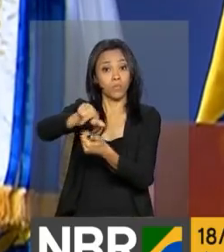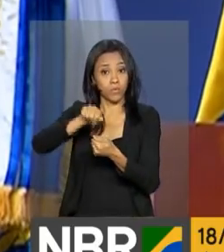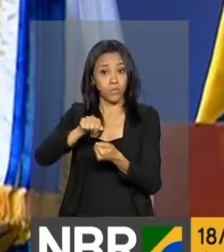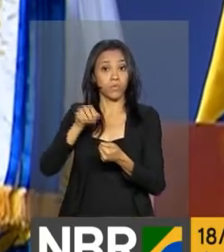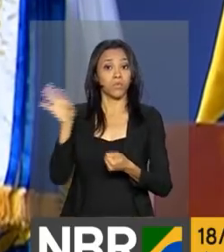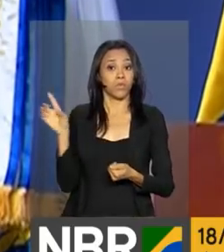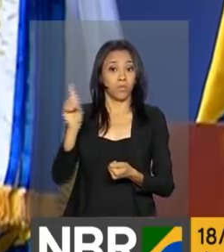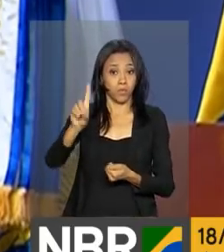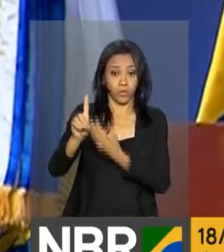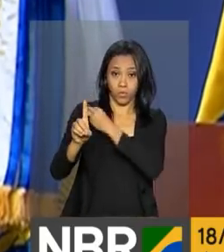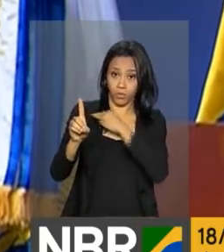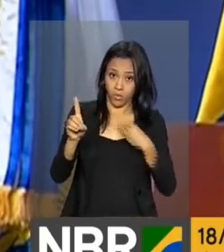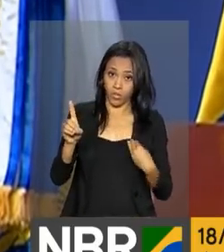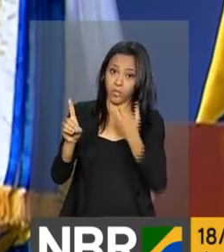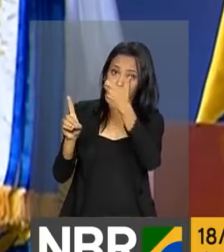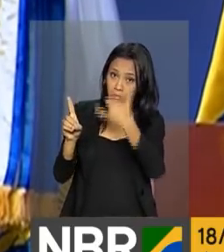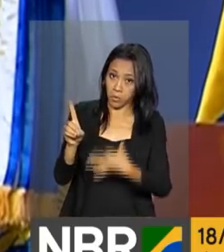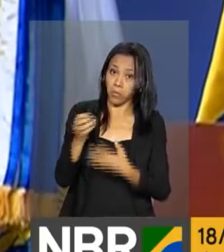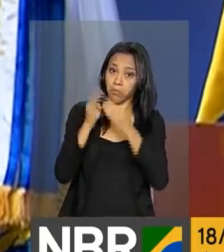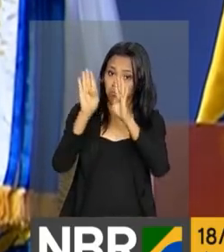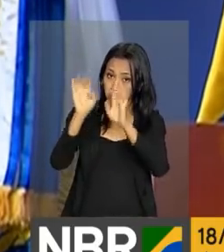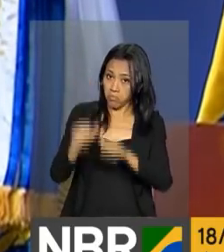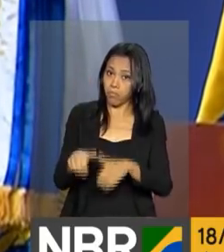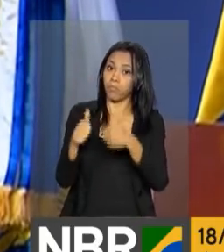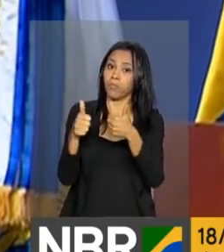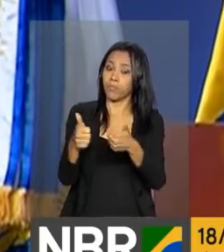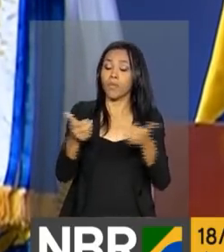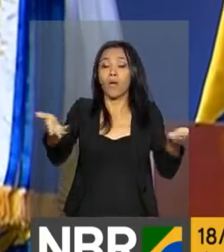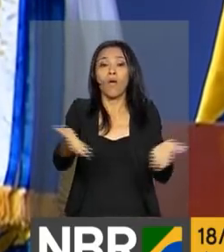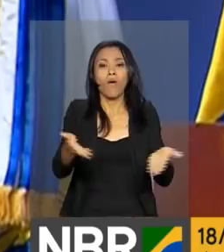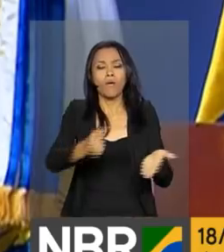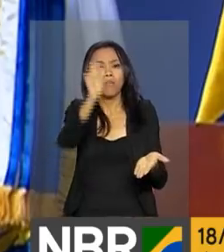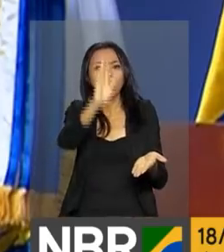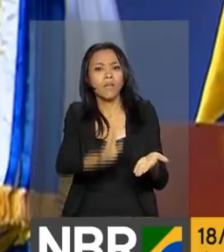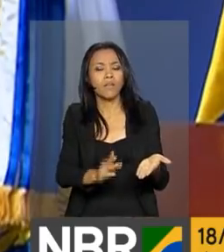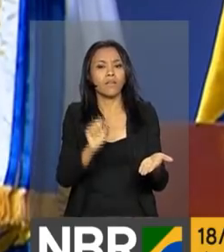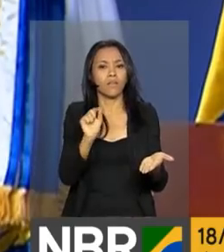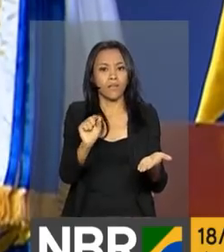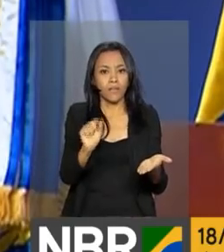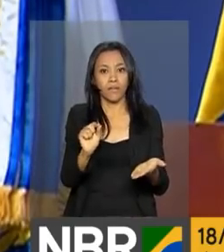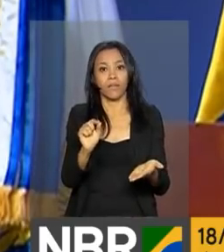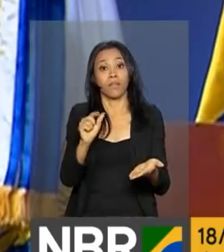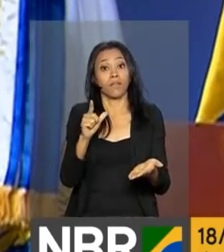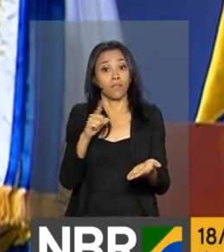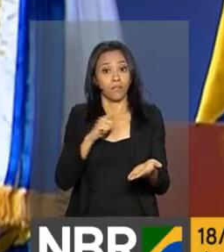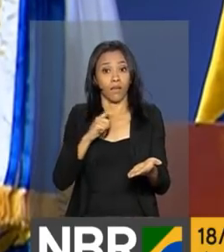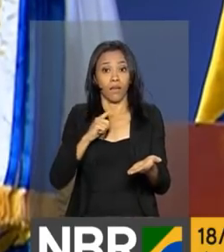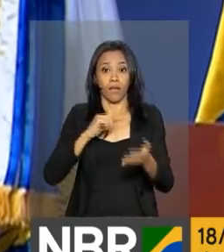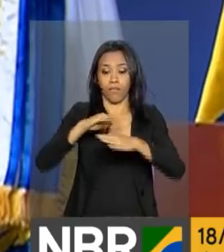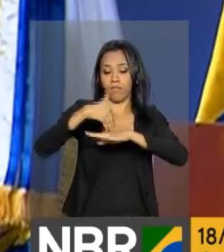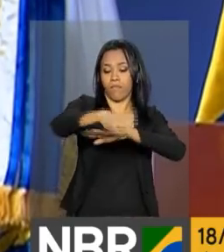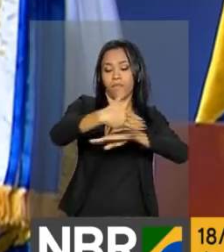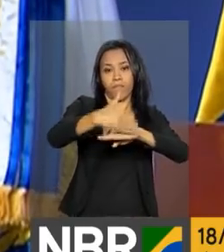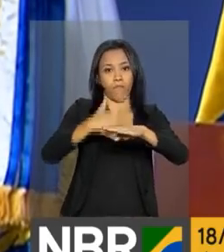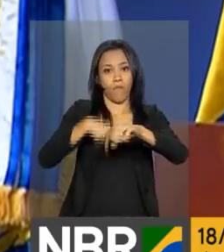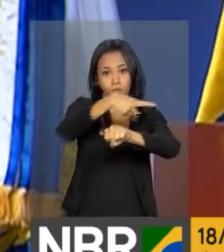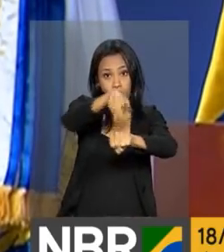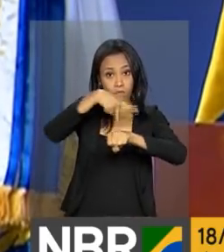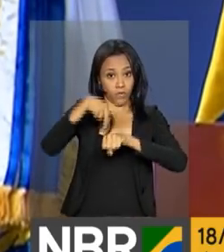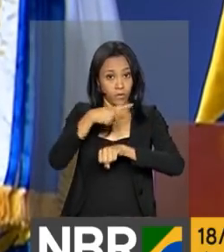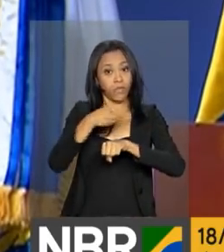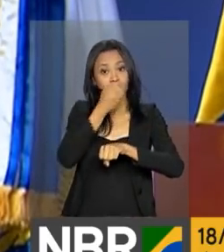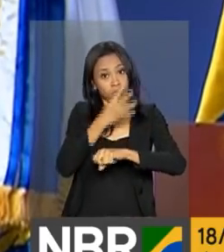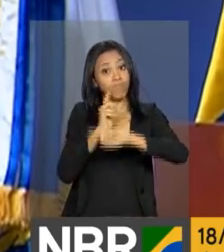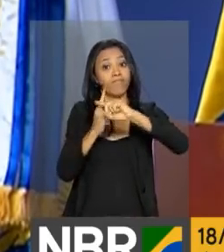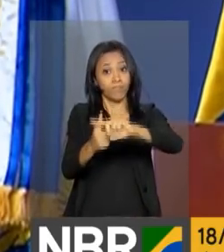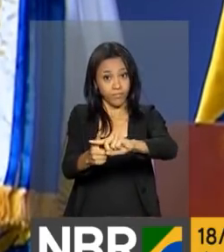Raul Jungmann. Hoje, o Brasil, por meio das Forças Armadas, ultrapassa as nossas fronteiras numa concepção muito